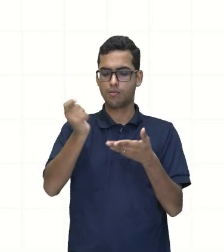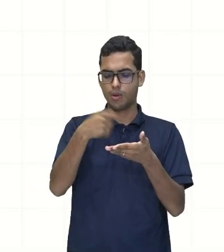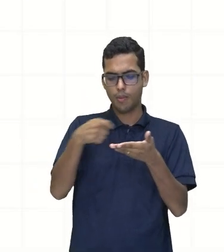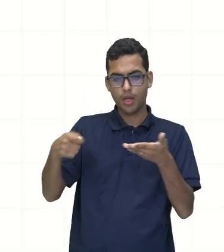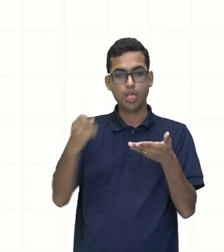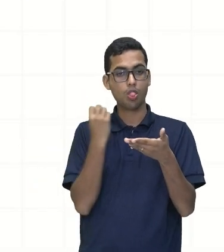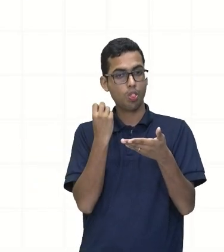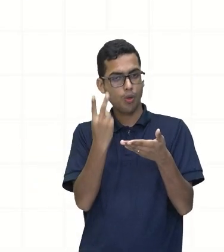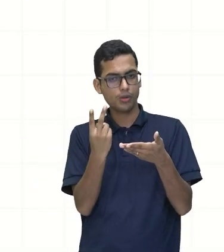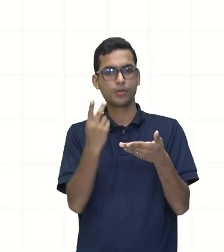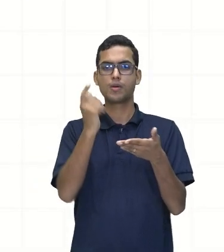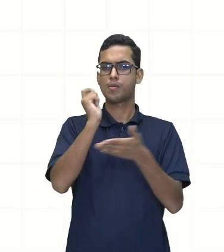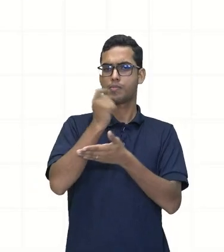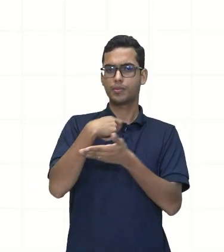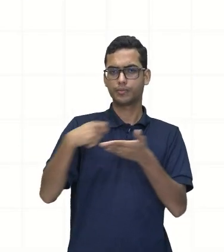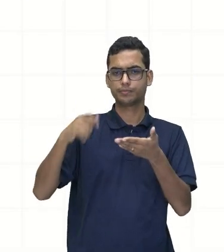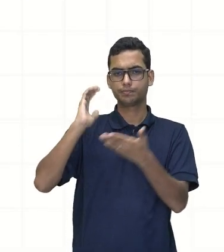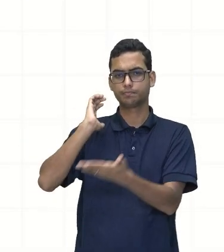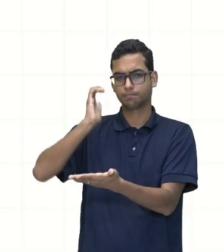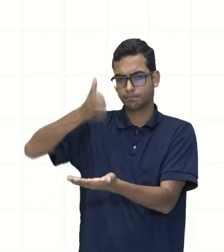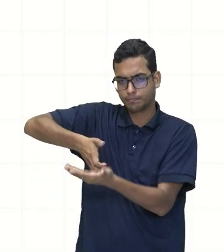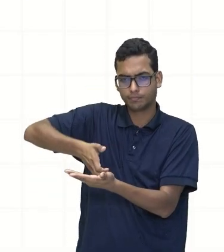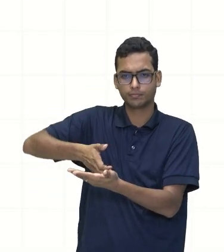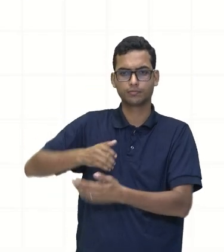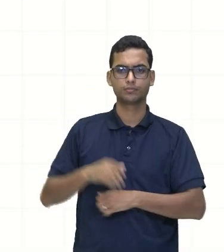ele pagou, vai o quê?